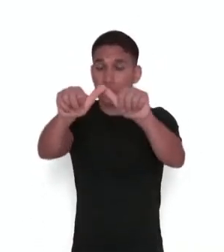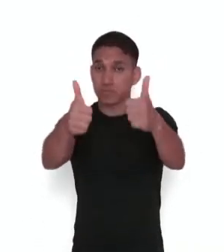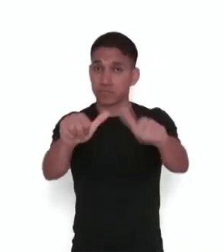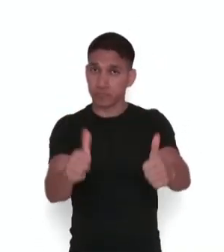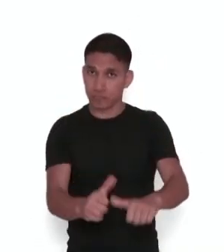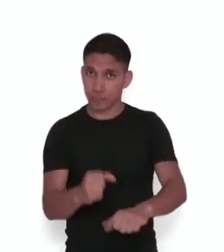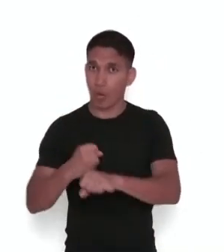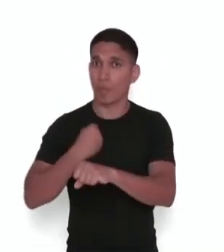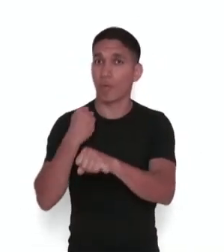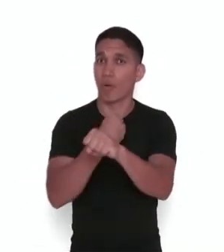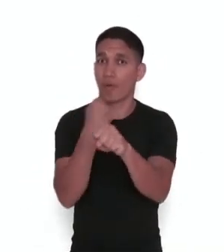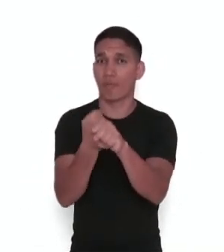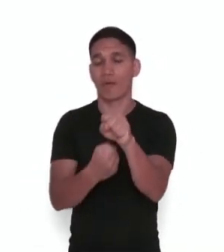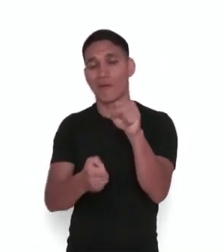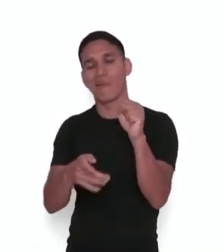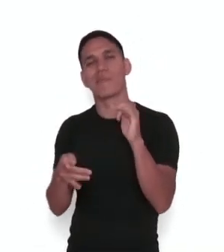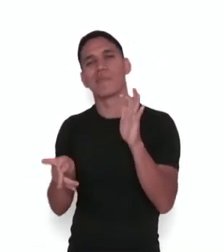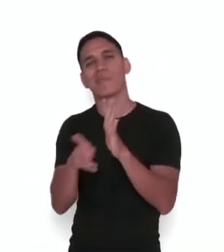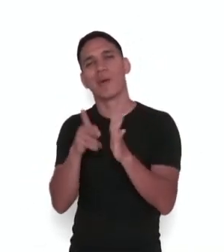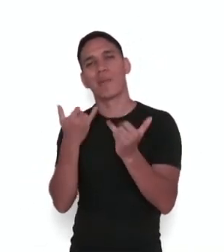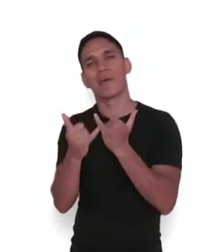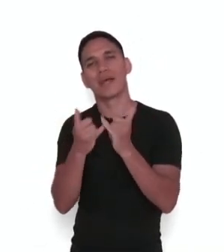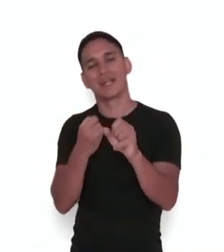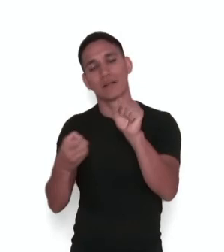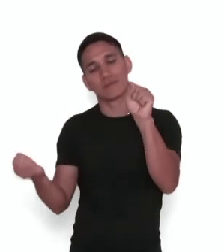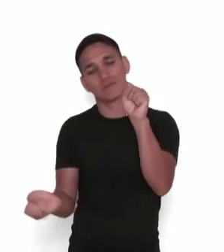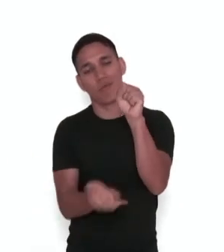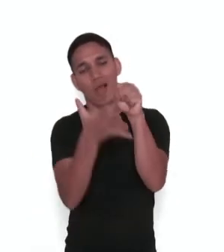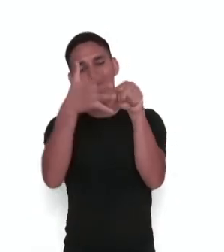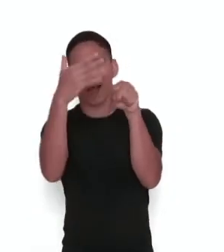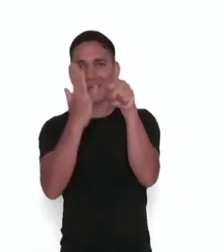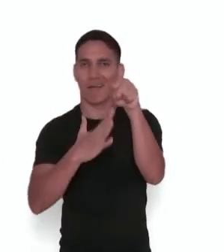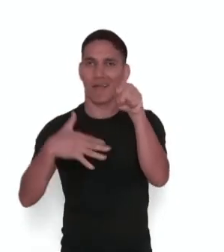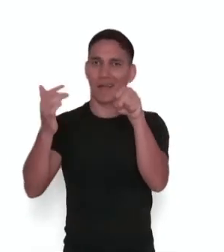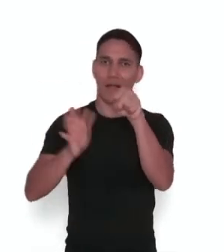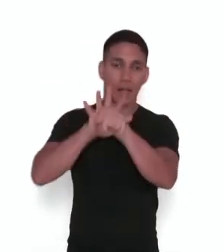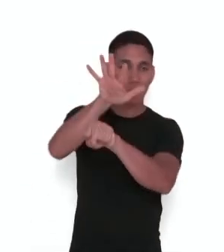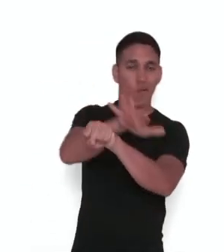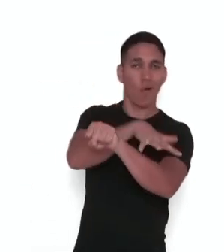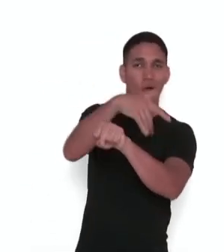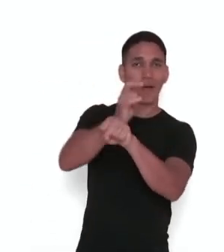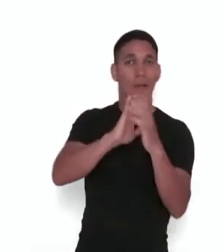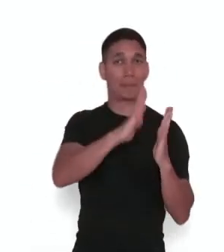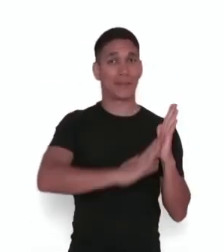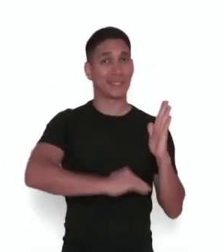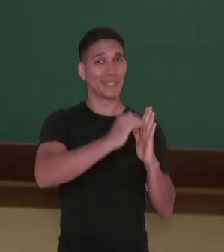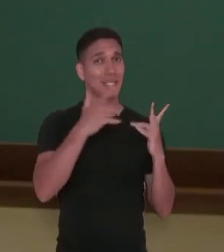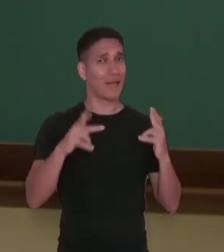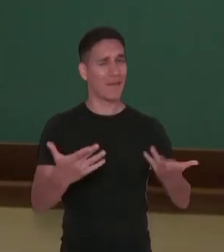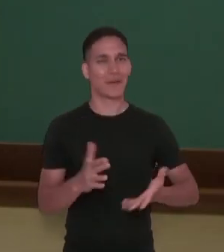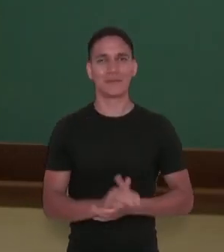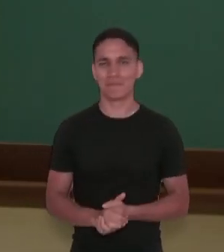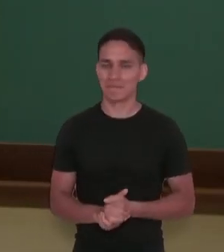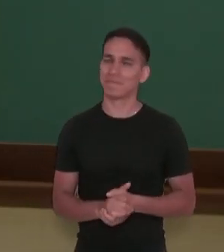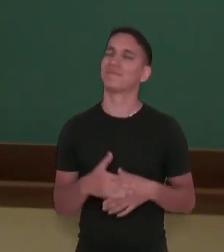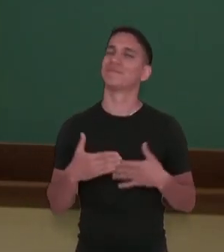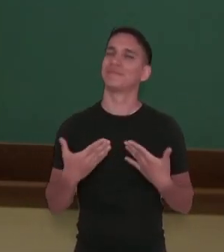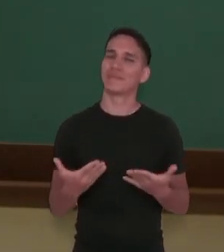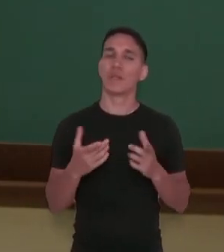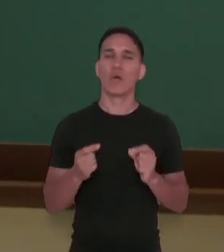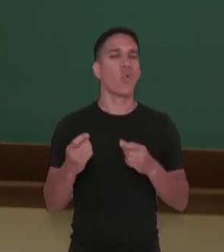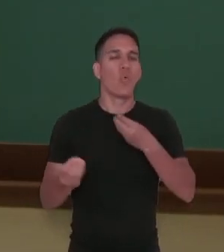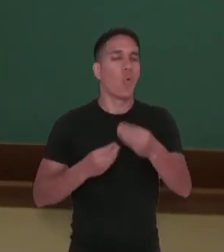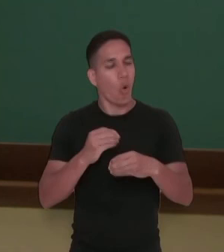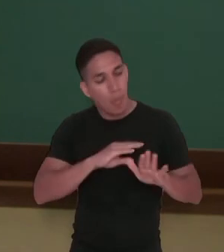escultórica para criar efeitos parecidos com as pinceladas feitas na tela de pintura. Bom, como